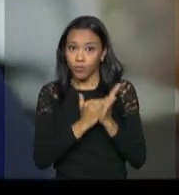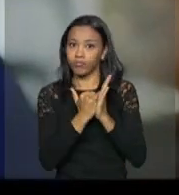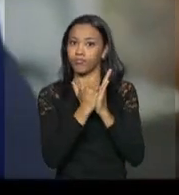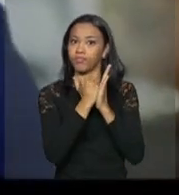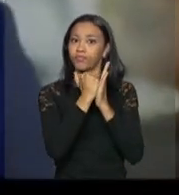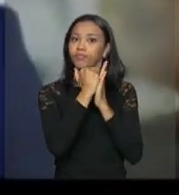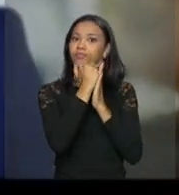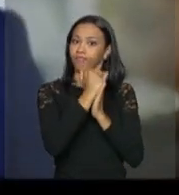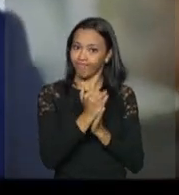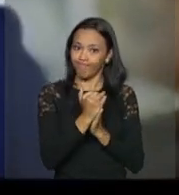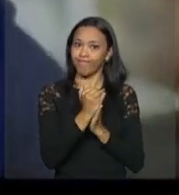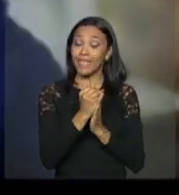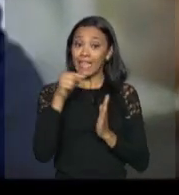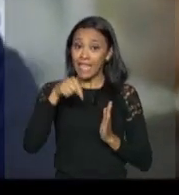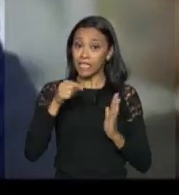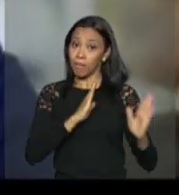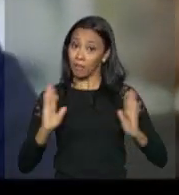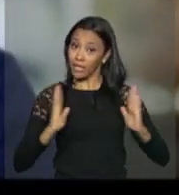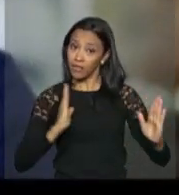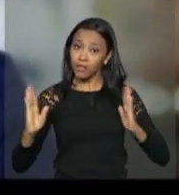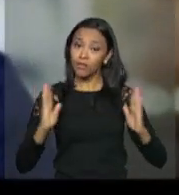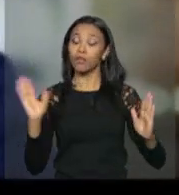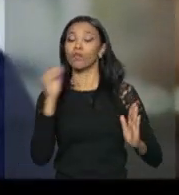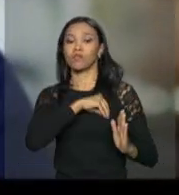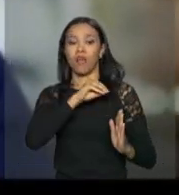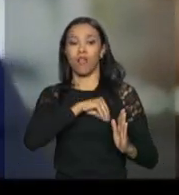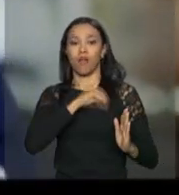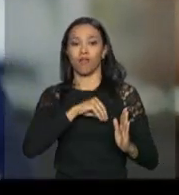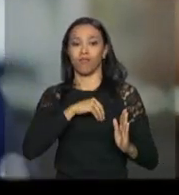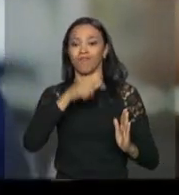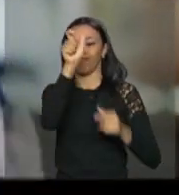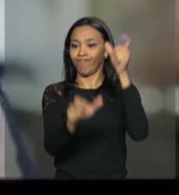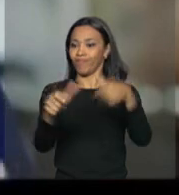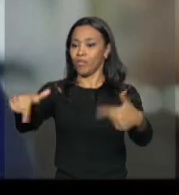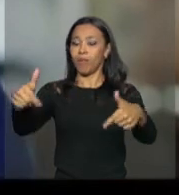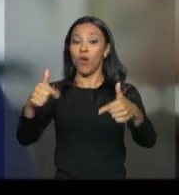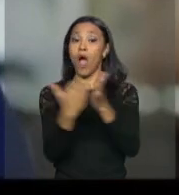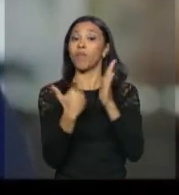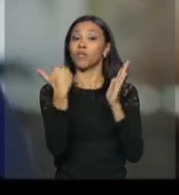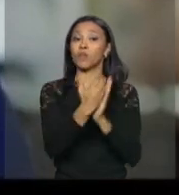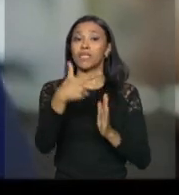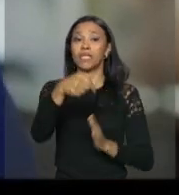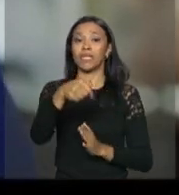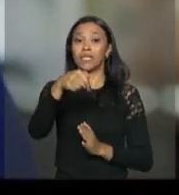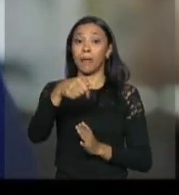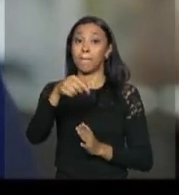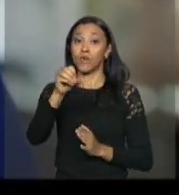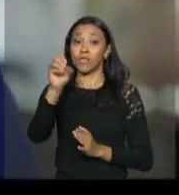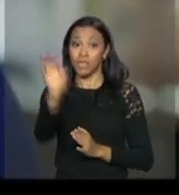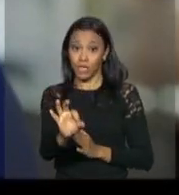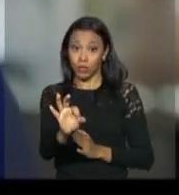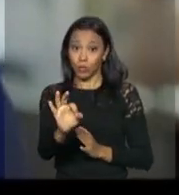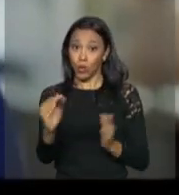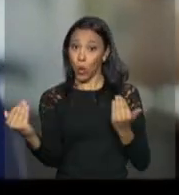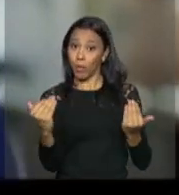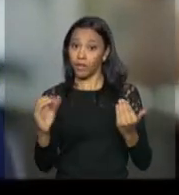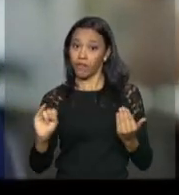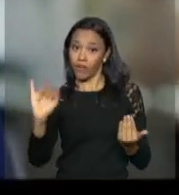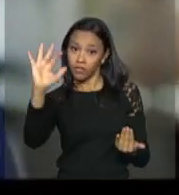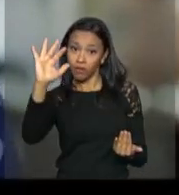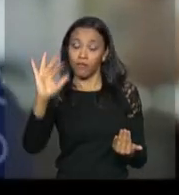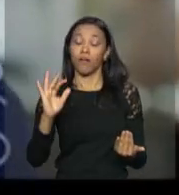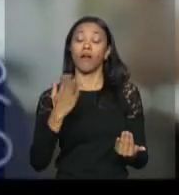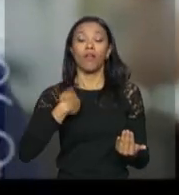valorizou. Nesse período, o salário do trabalhador cresceu 70% acima da inflação.